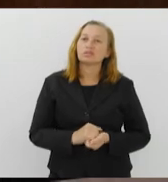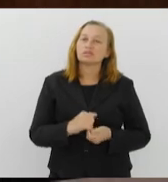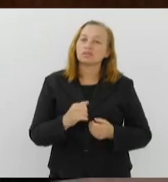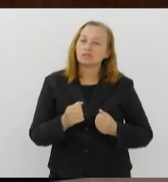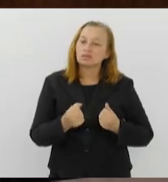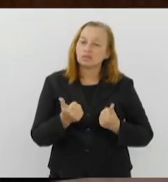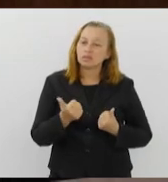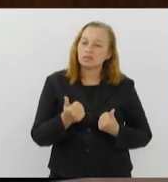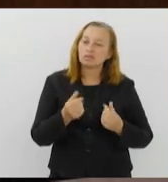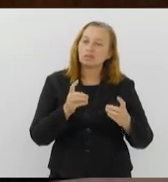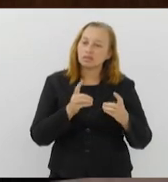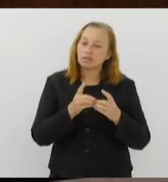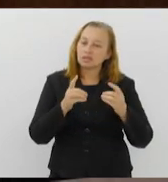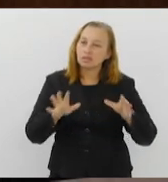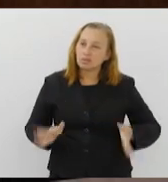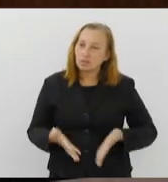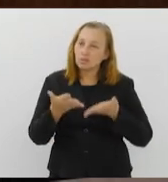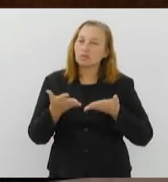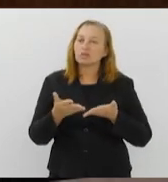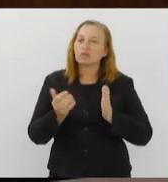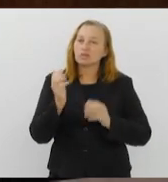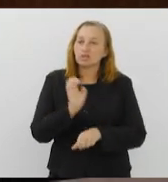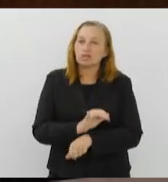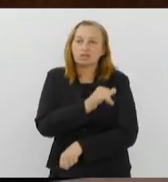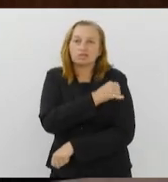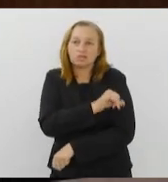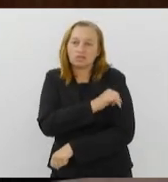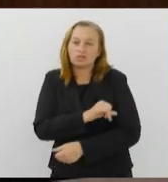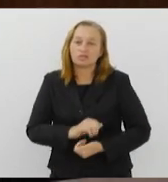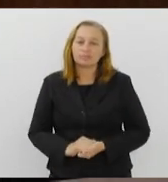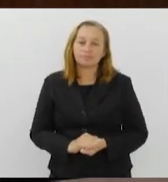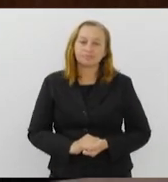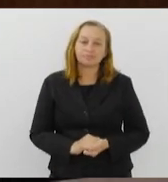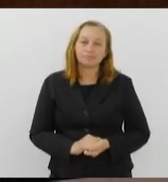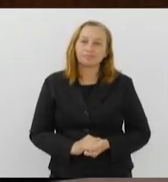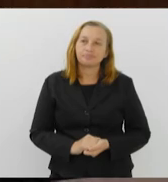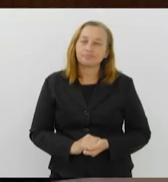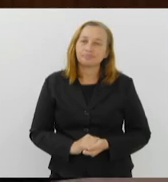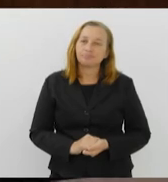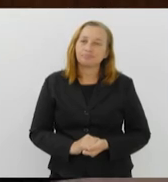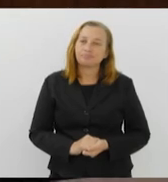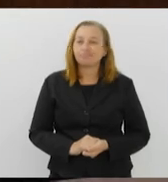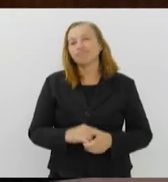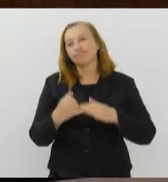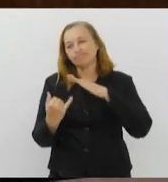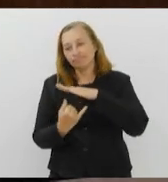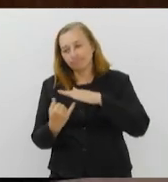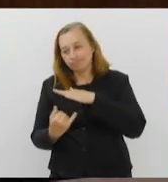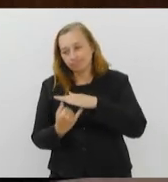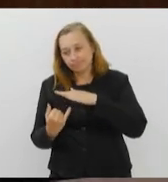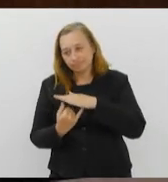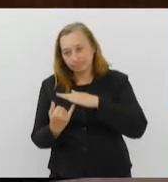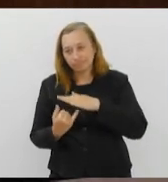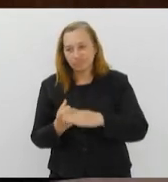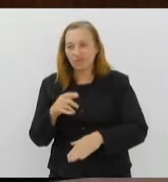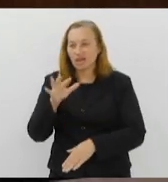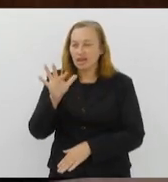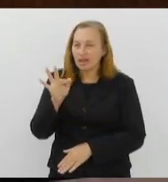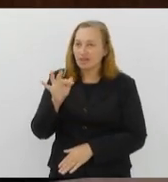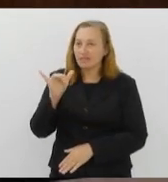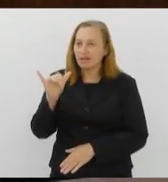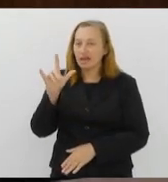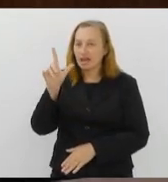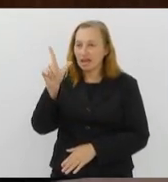assistenciais de todo o Estado do Rio de Janeiro. Essas entidades filantrópicas prestam serviço de